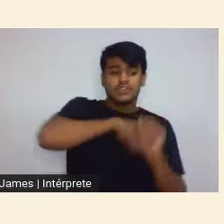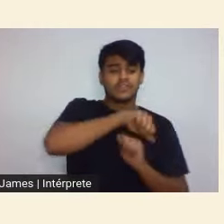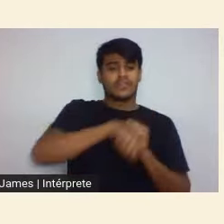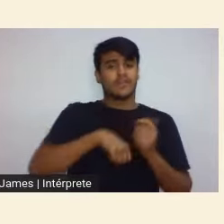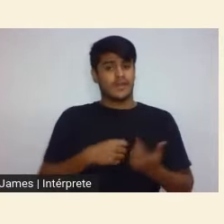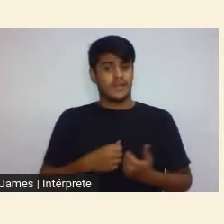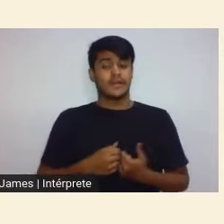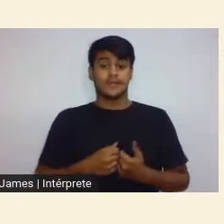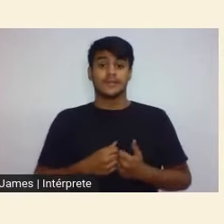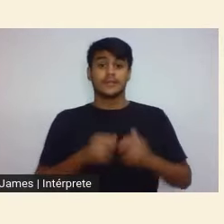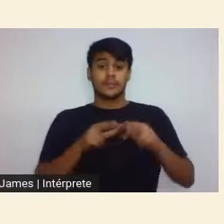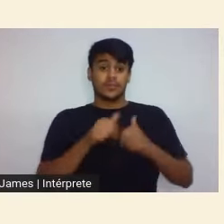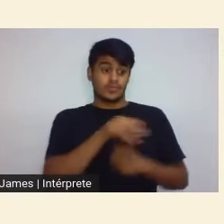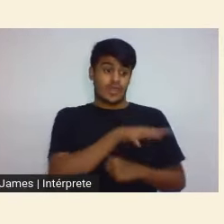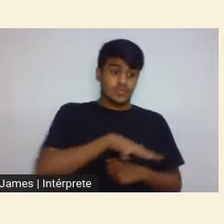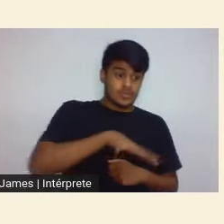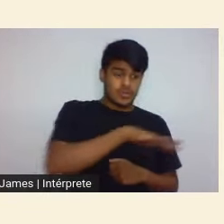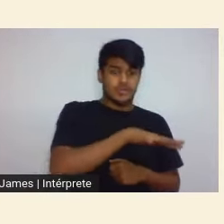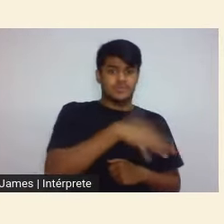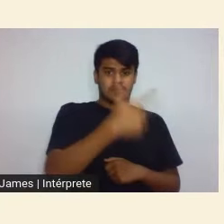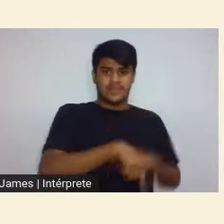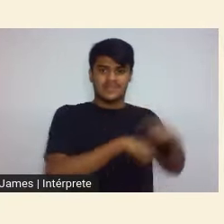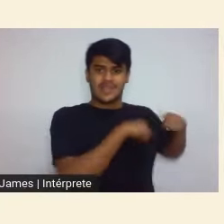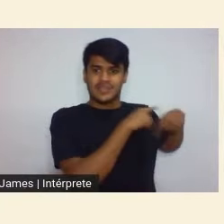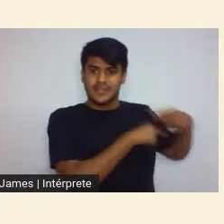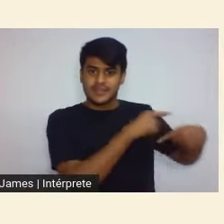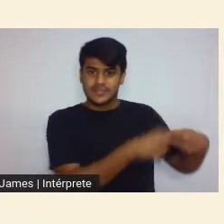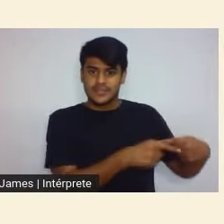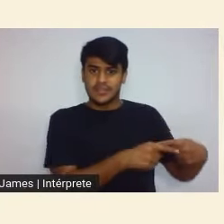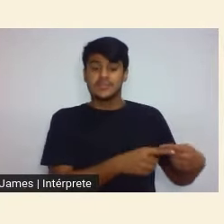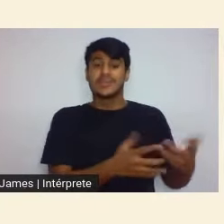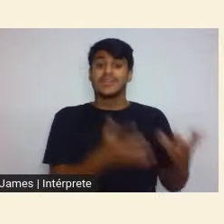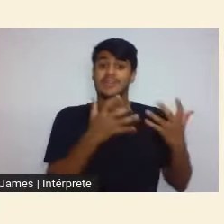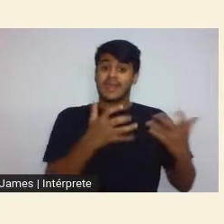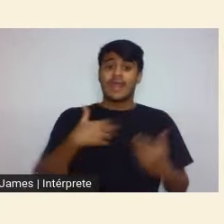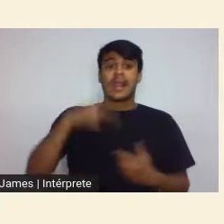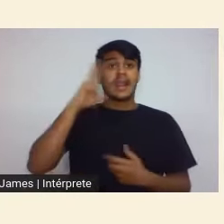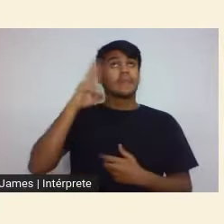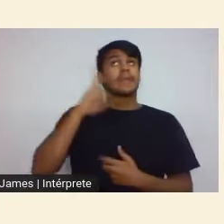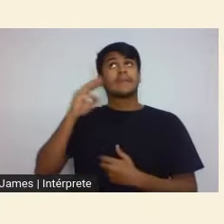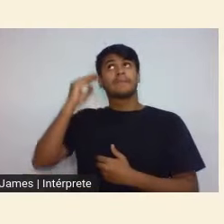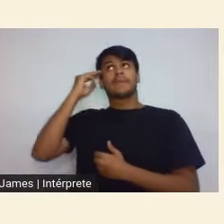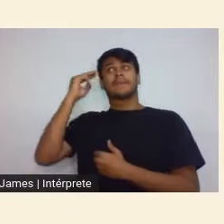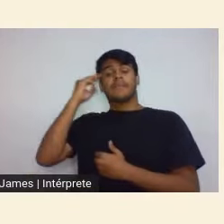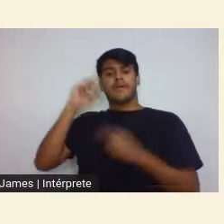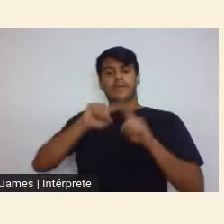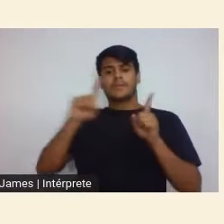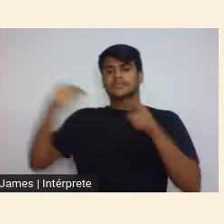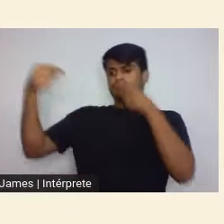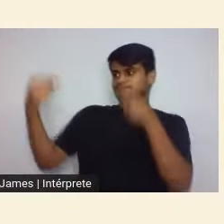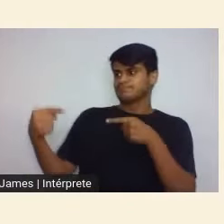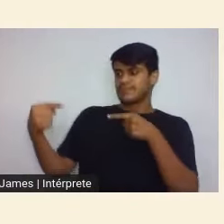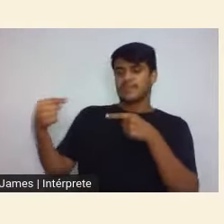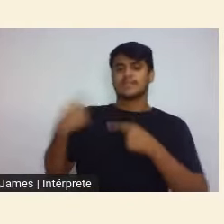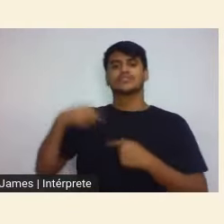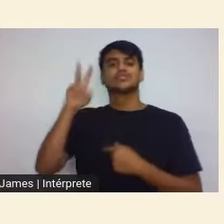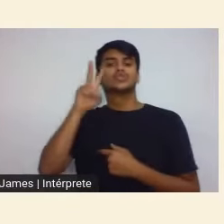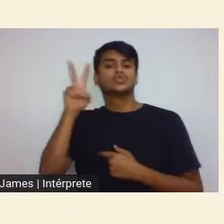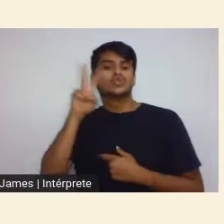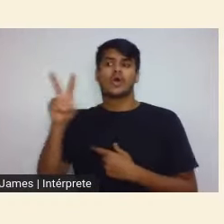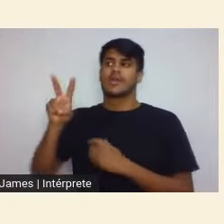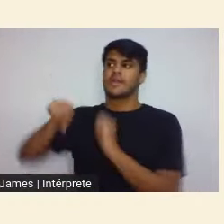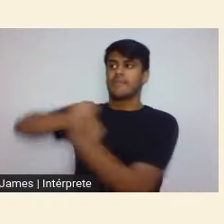o regionalismo e tradicionalismo aposta na memória em contraposição à história, às